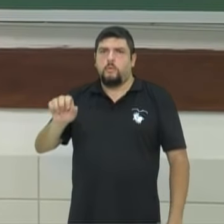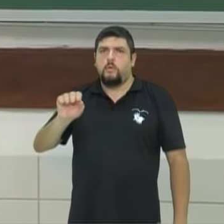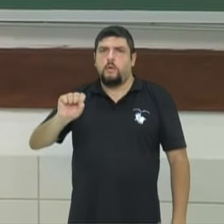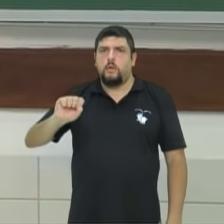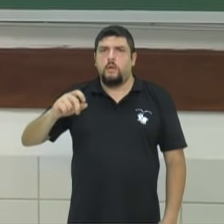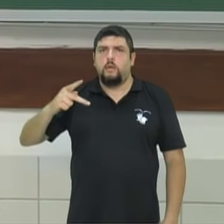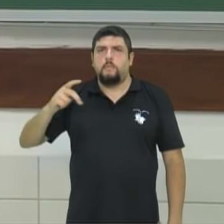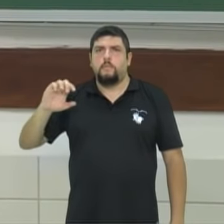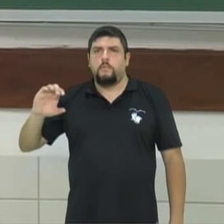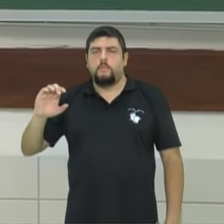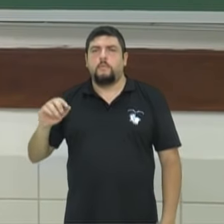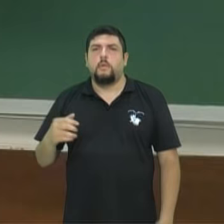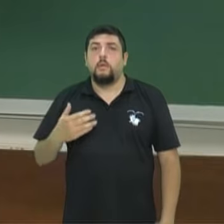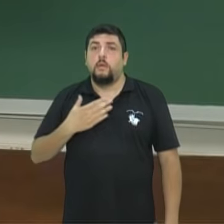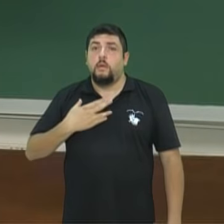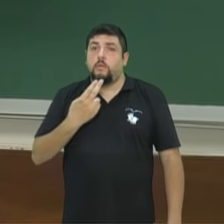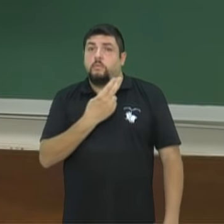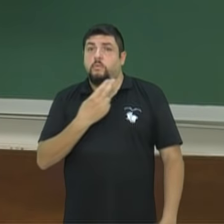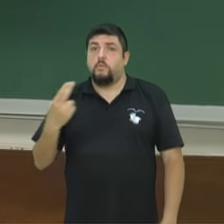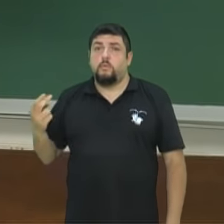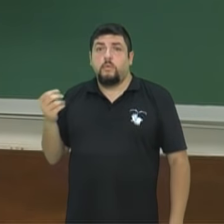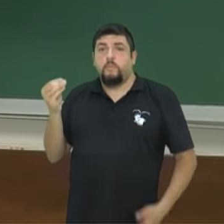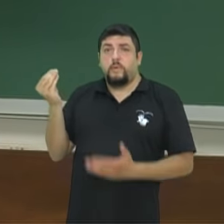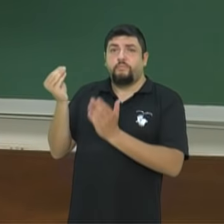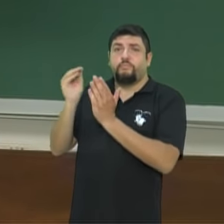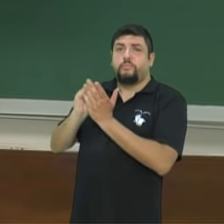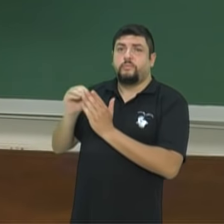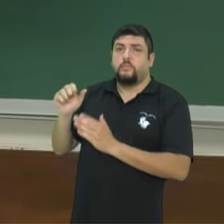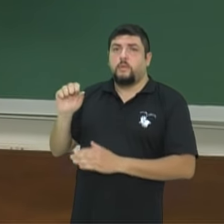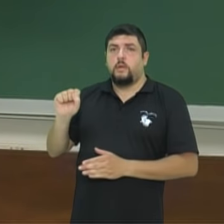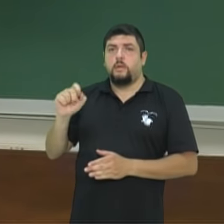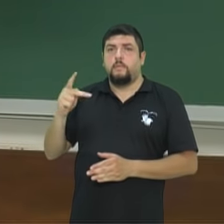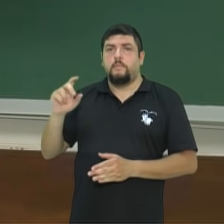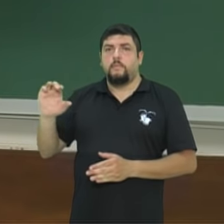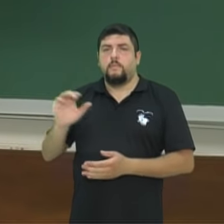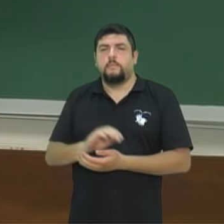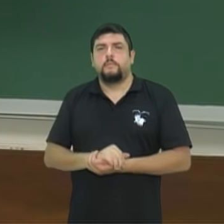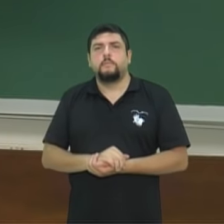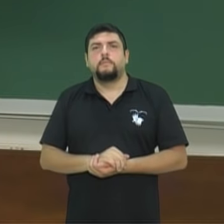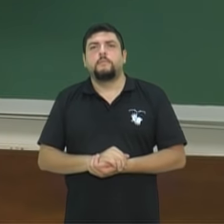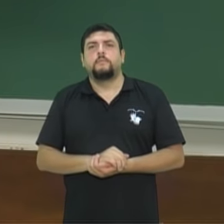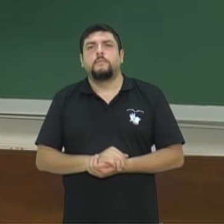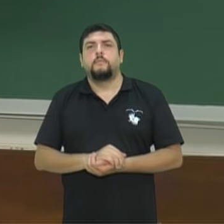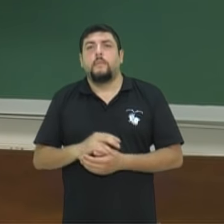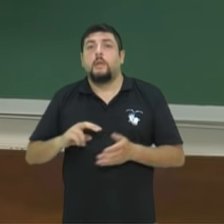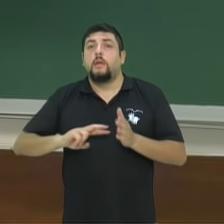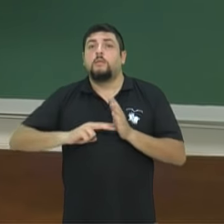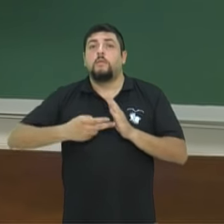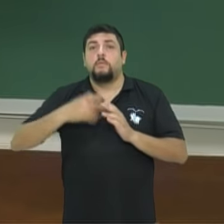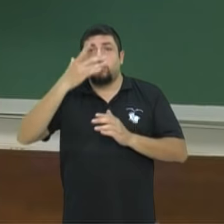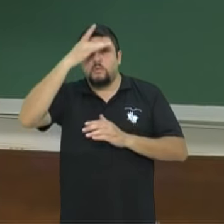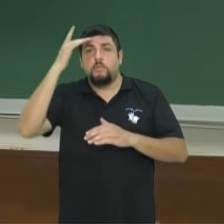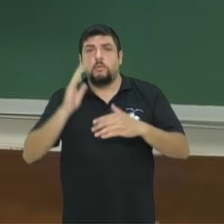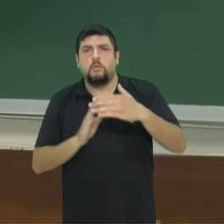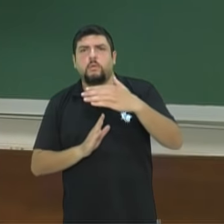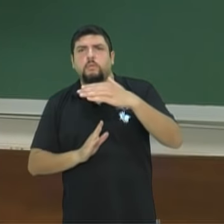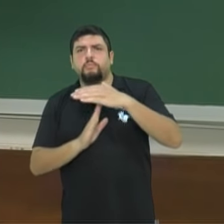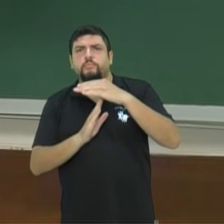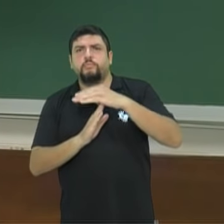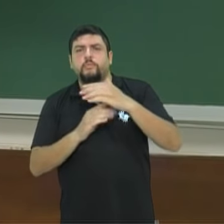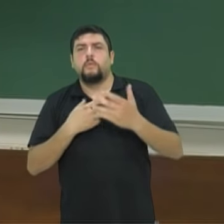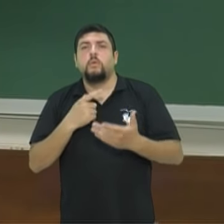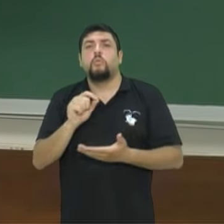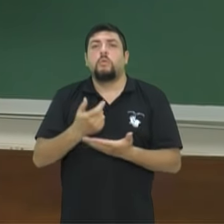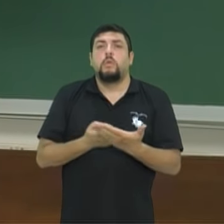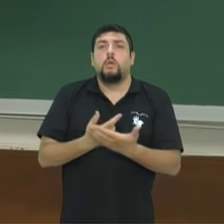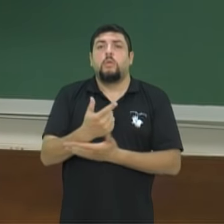dizem SPC para se referir, né, a essa instituição, certo? Que limita a pessoa, né, na sua arbitrariedade para as